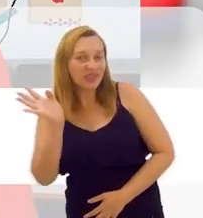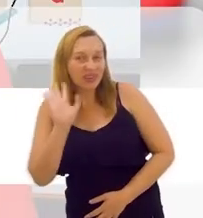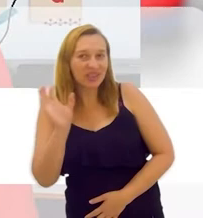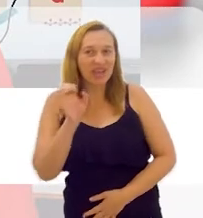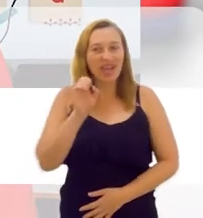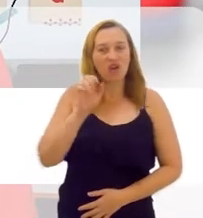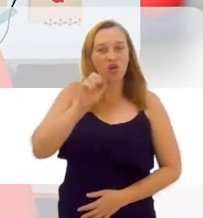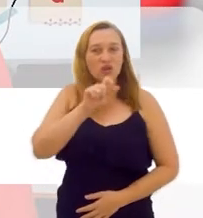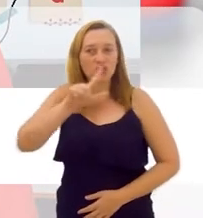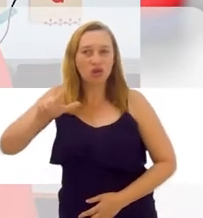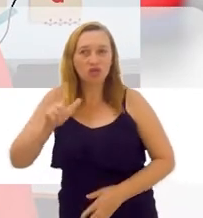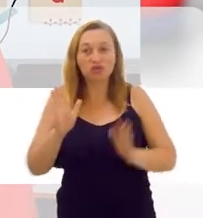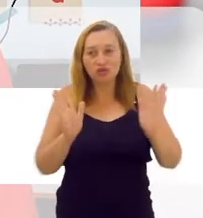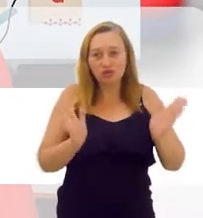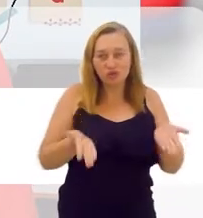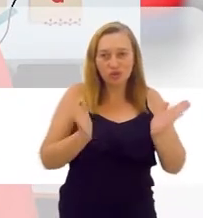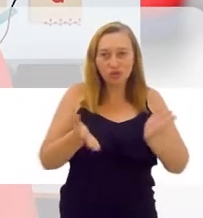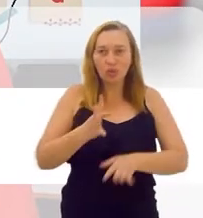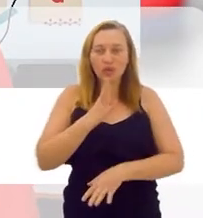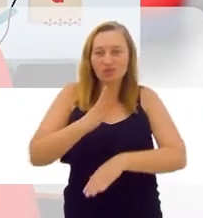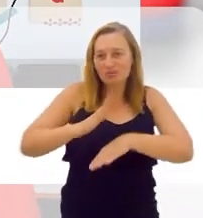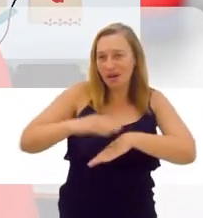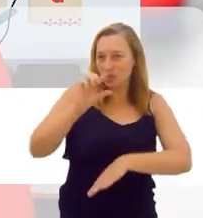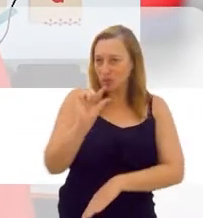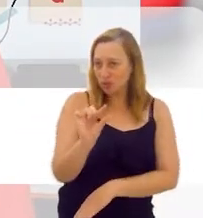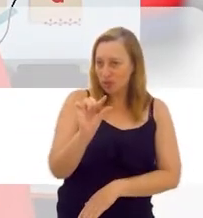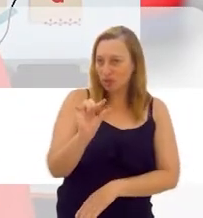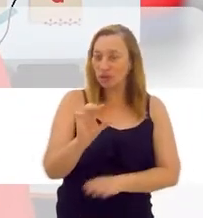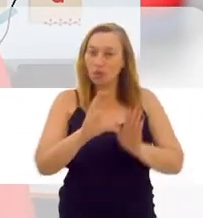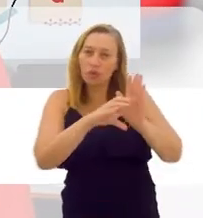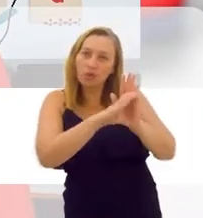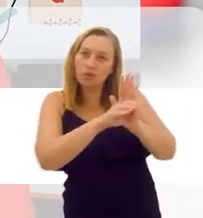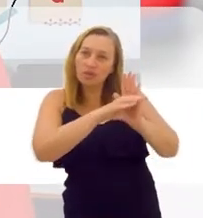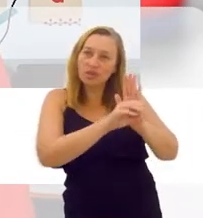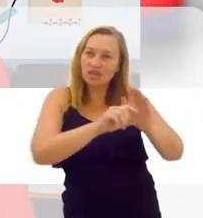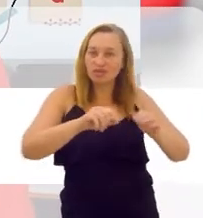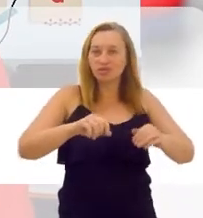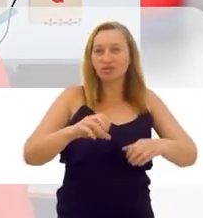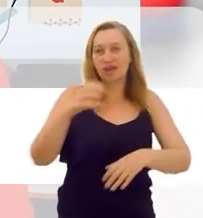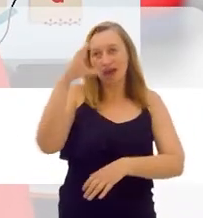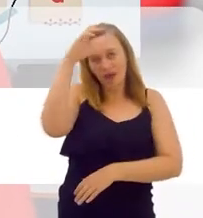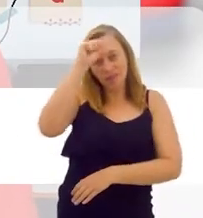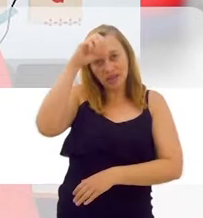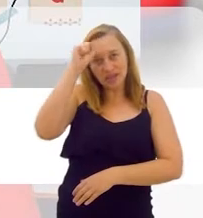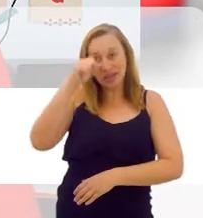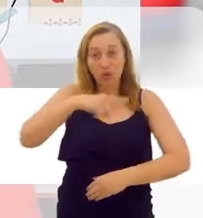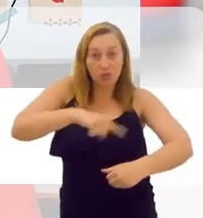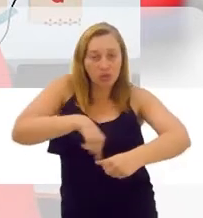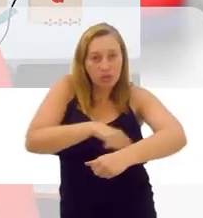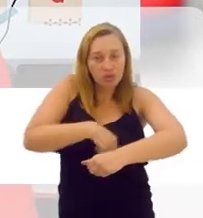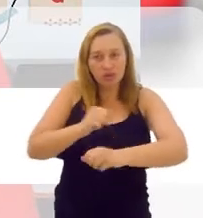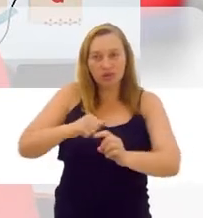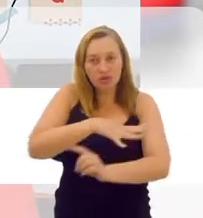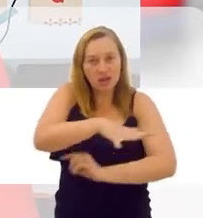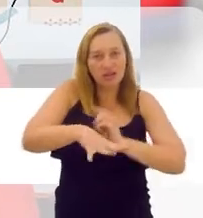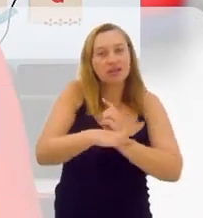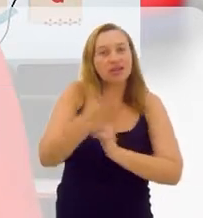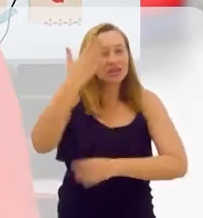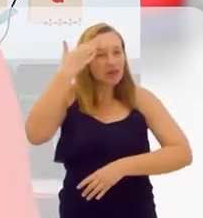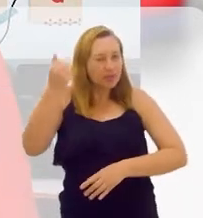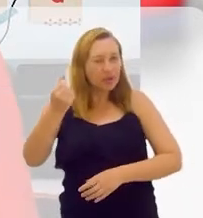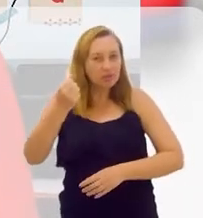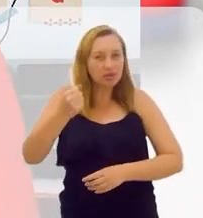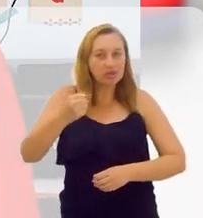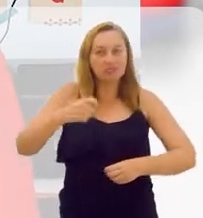Olá, no EcoSol em Ação de hoje vamos conhecer um pouco mais sobre o conceito de gastronomia social. A gente sabe que por si só,